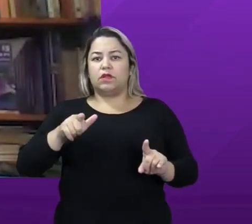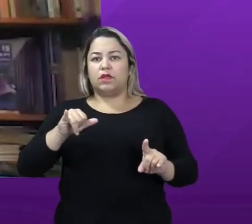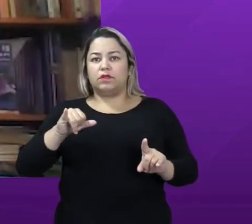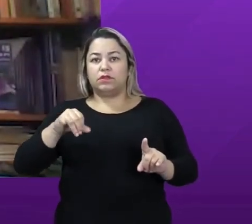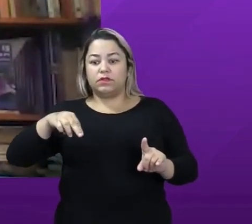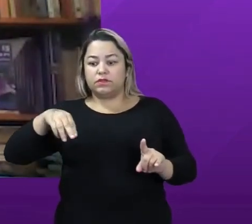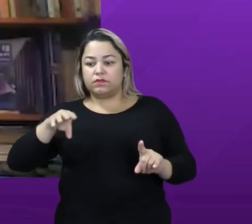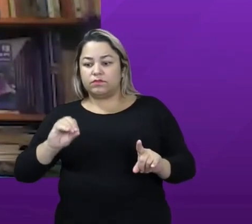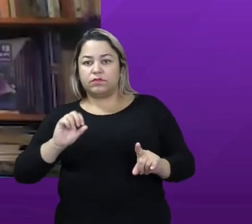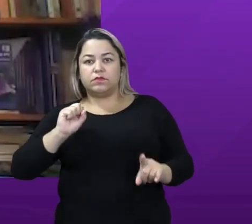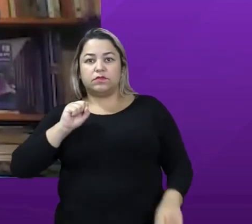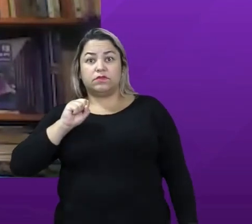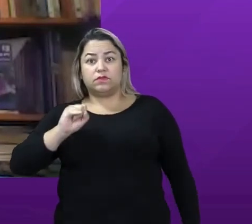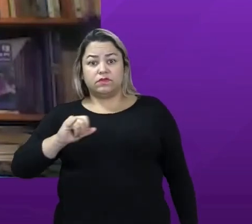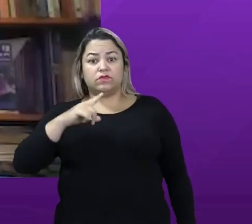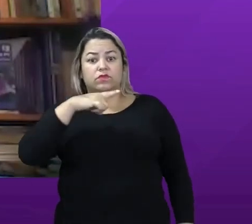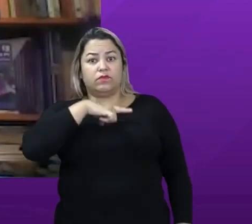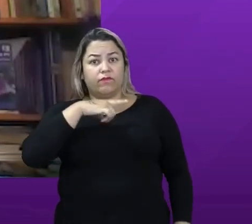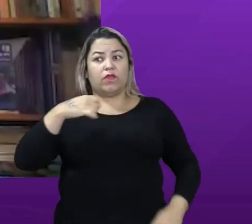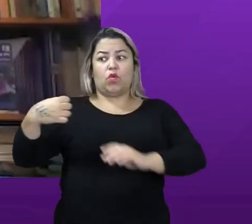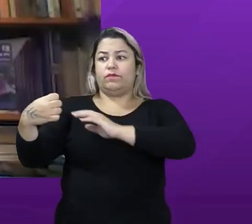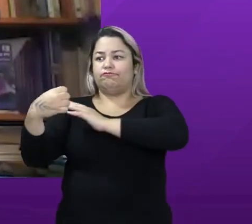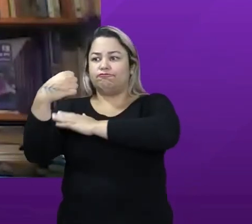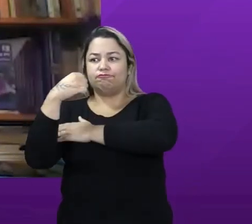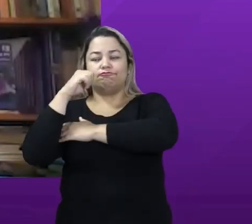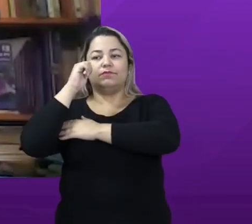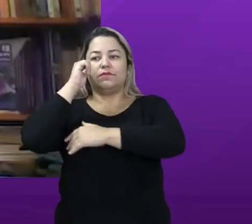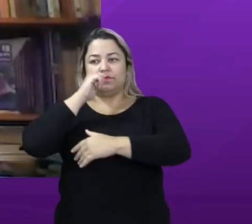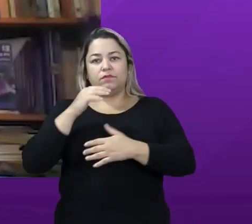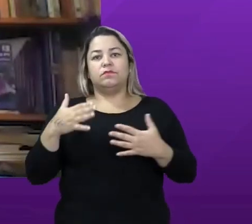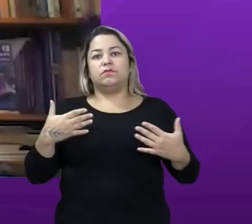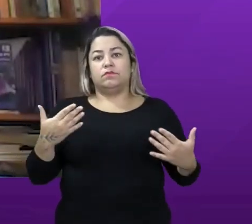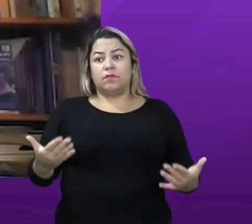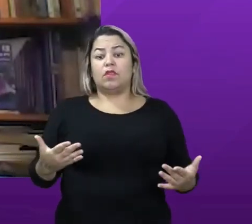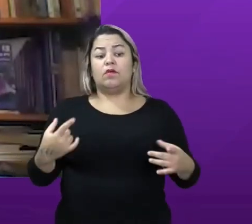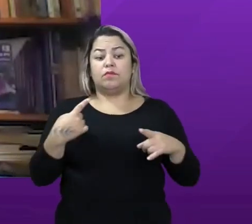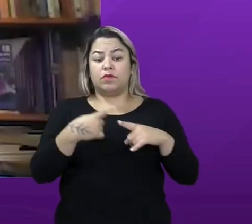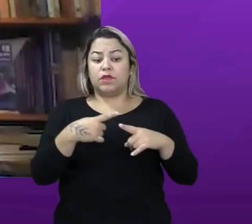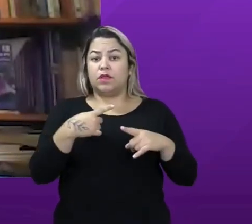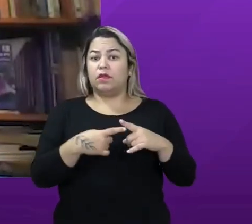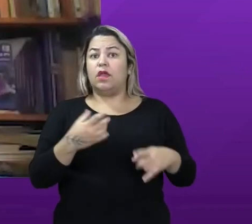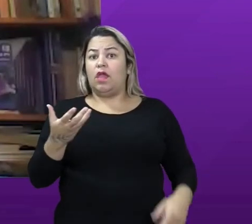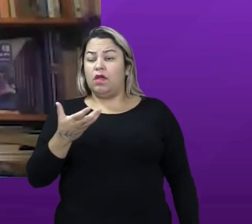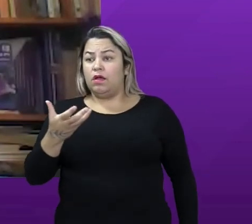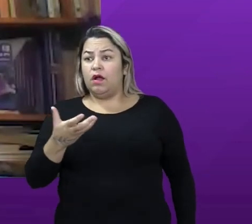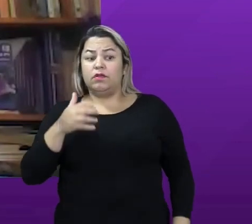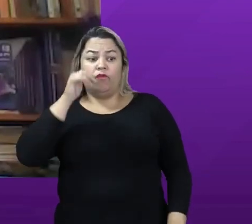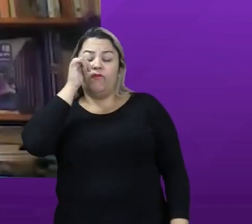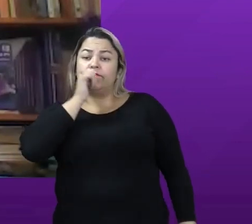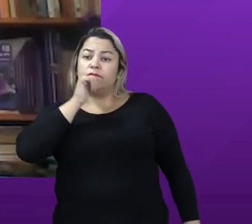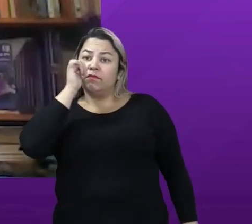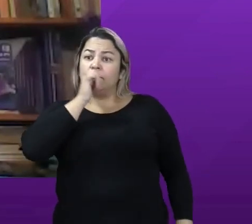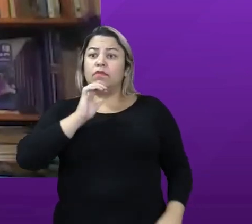feminismo. Mas também não há feminismo sem socialismo, porque nós queremos um feminismo